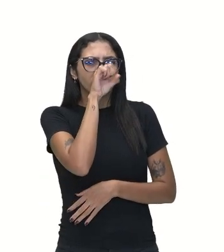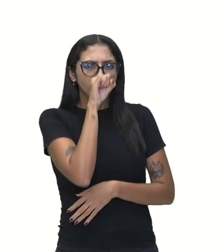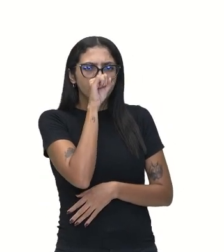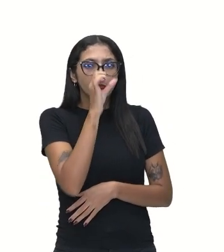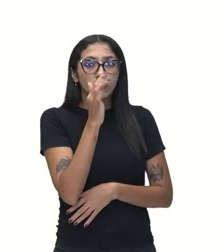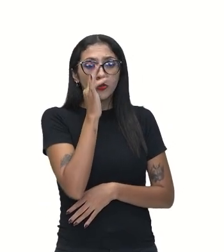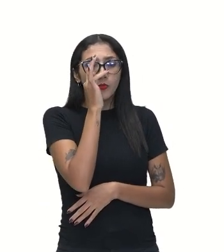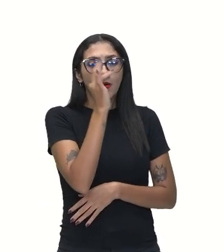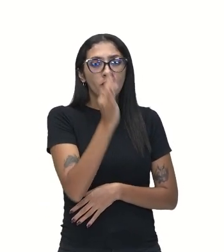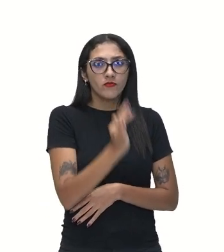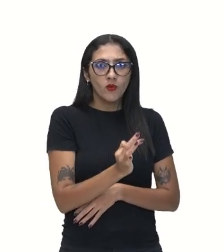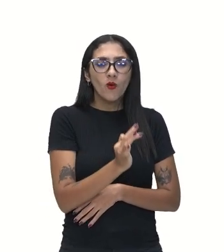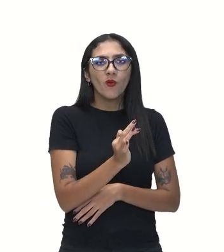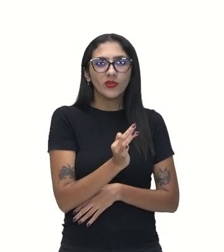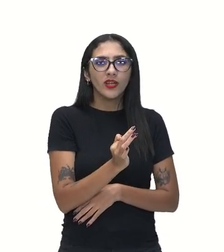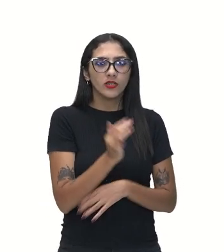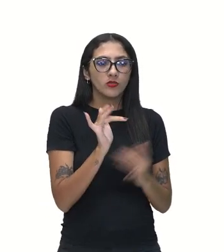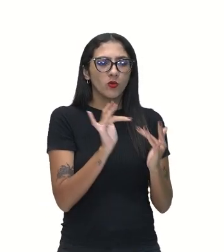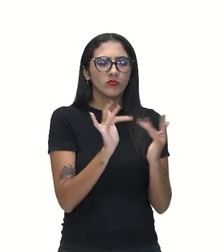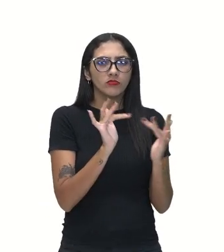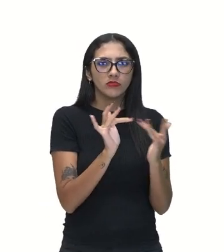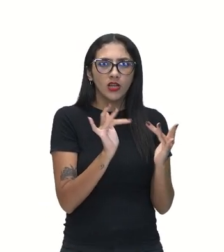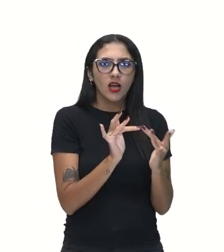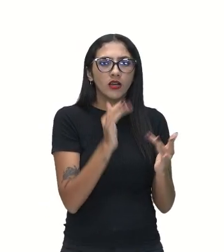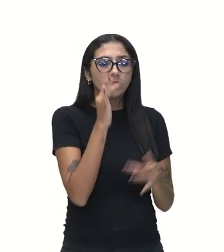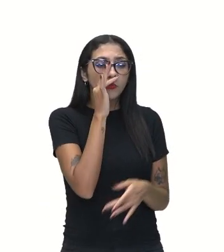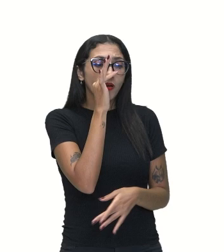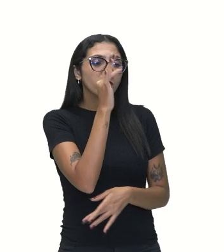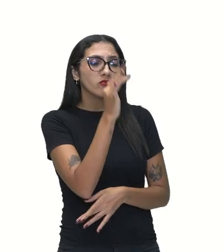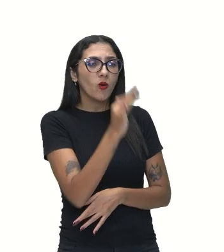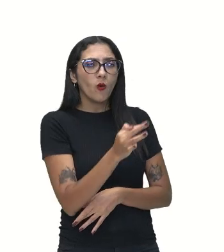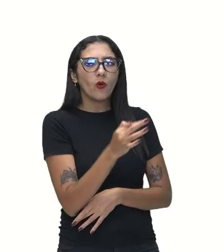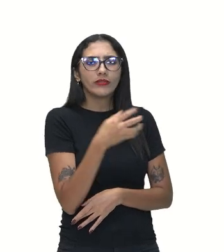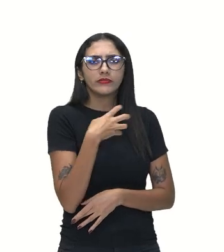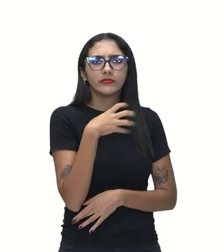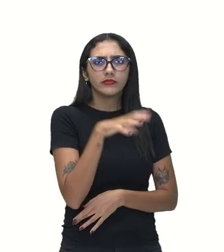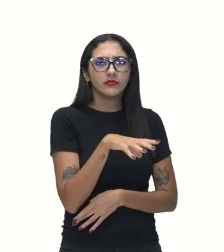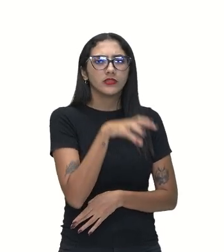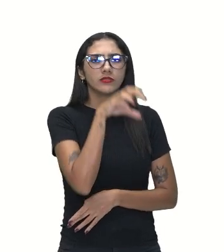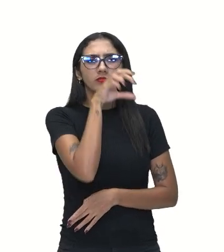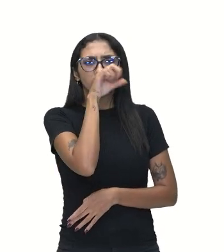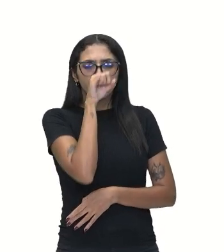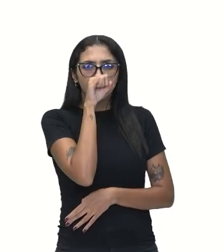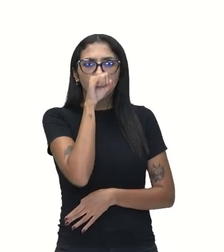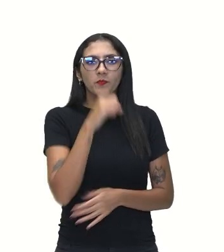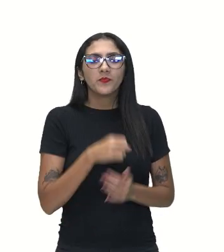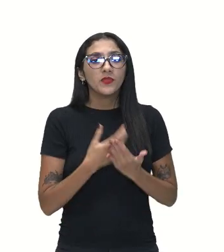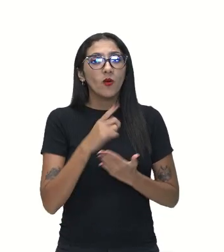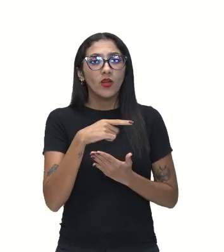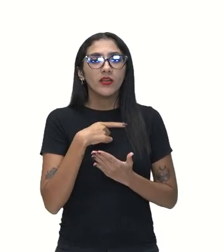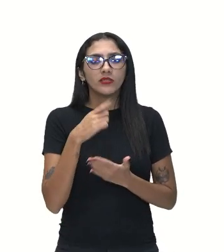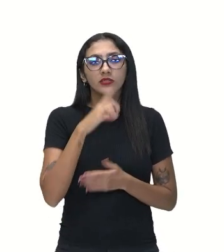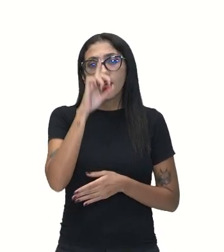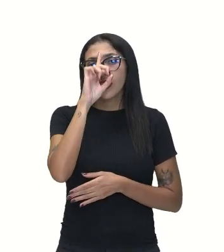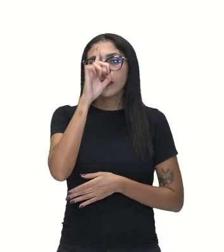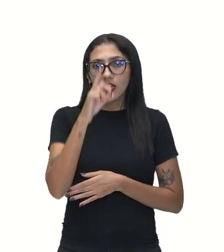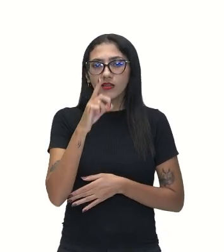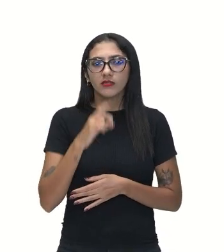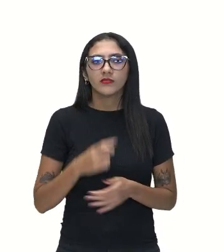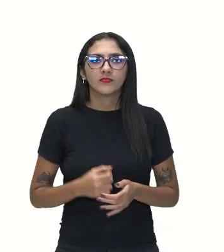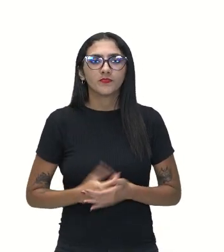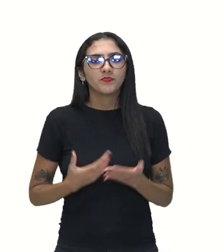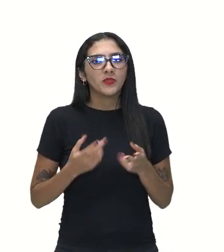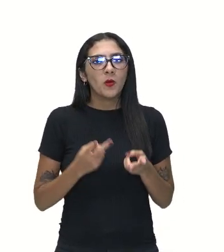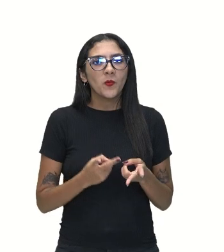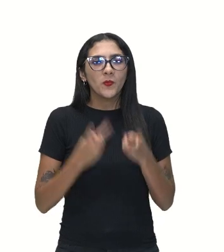da flor, de pegar essa flor e levar o seu cheiro para os pulmões. Então, percebe que é nessa ideia. Então, observem